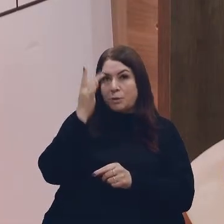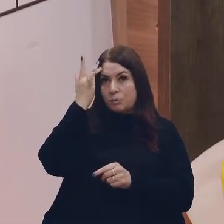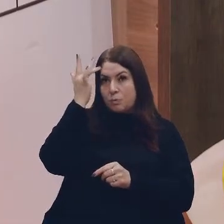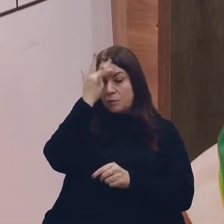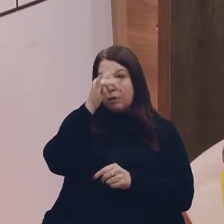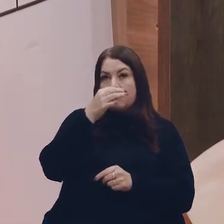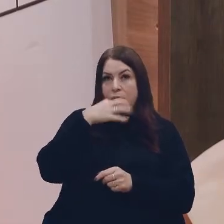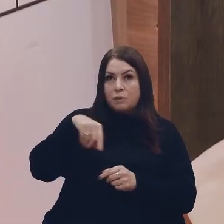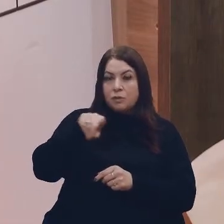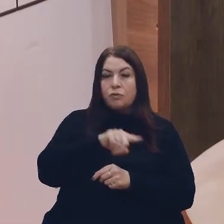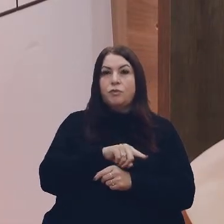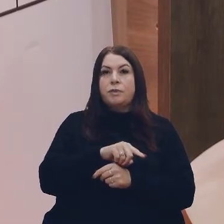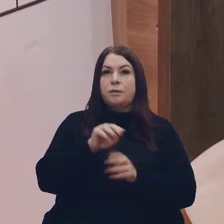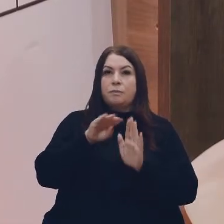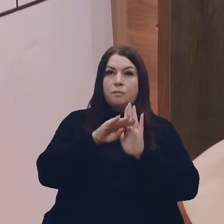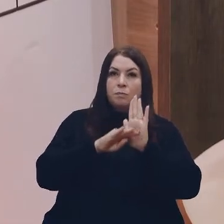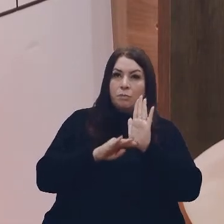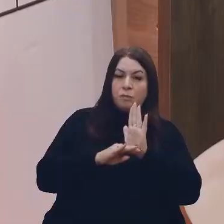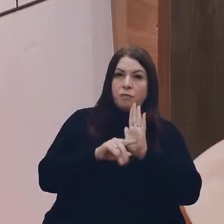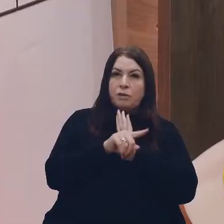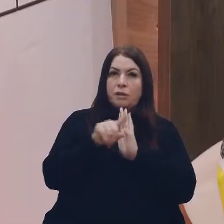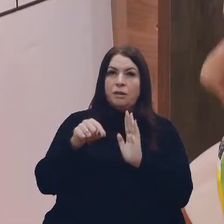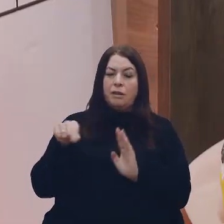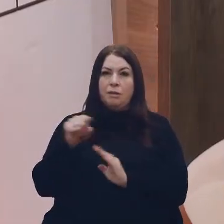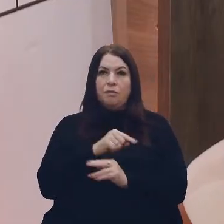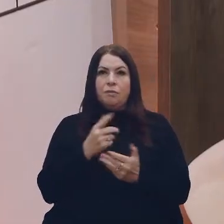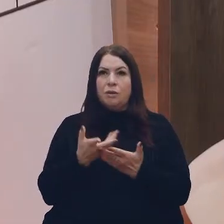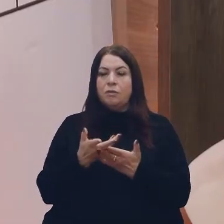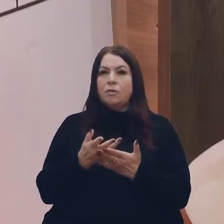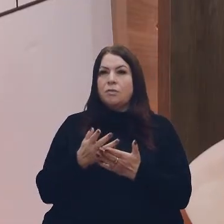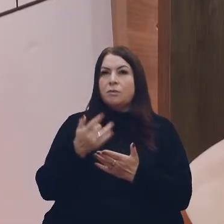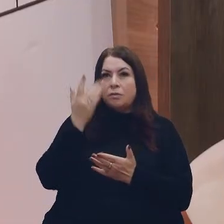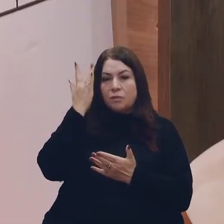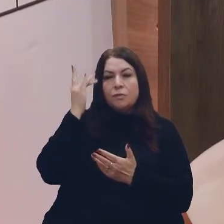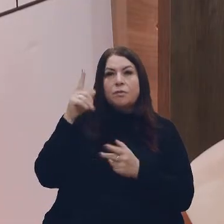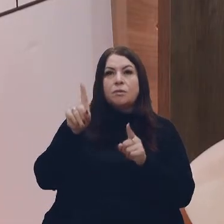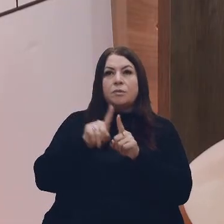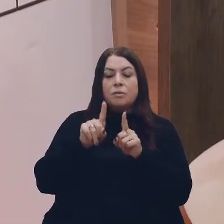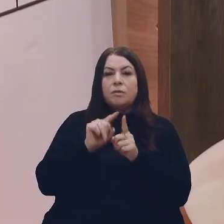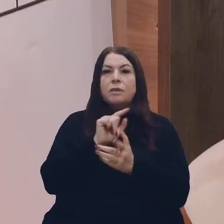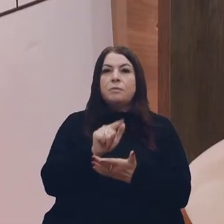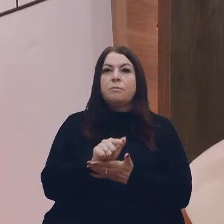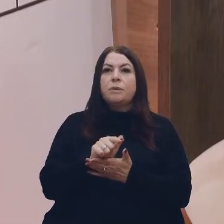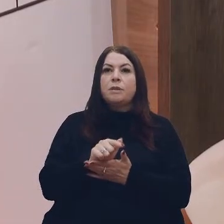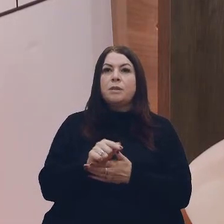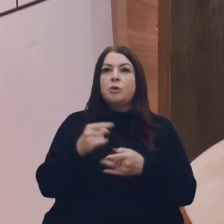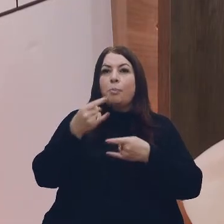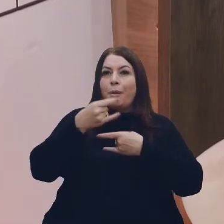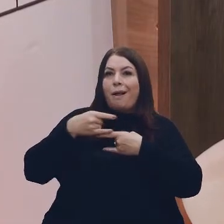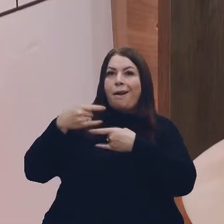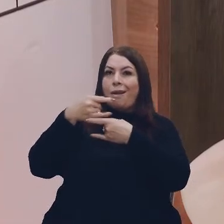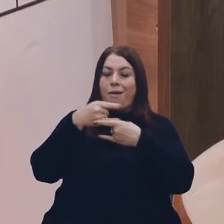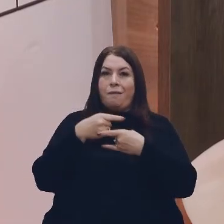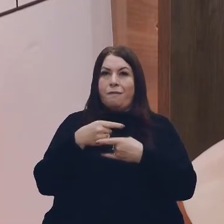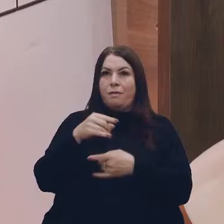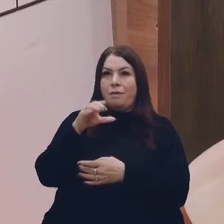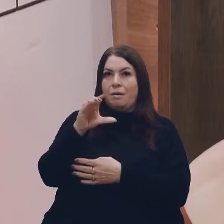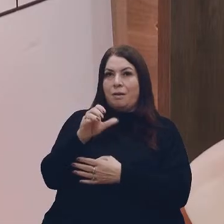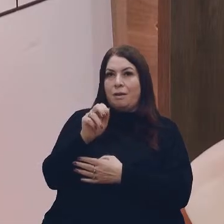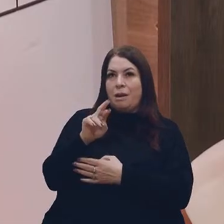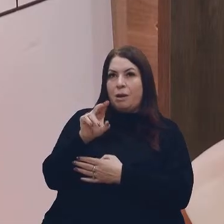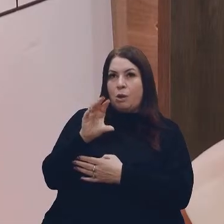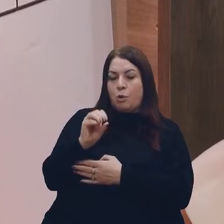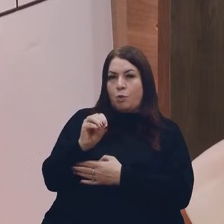mental de Caxias. Tem uma programação muito bacana ali. Amanhã também tem uma live com a Carol